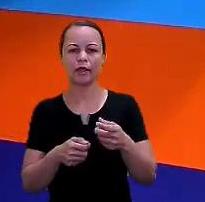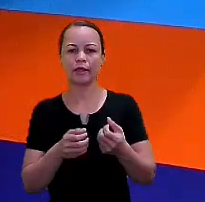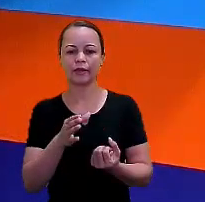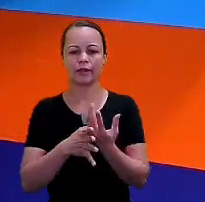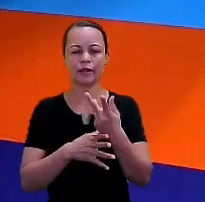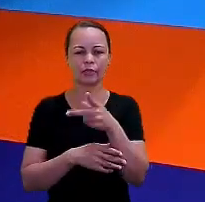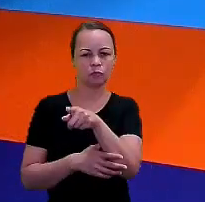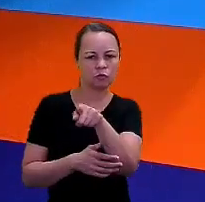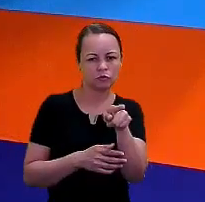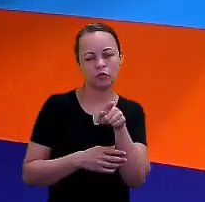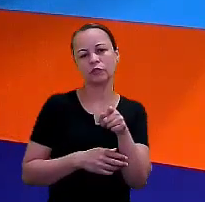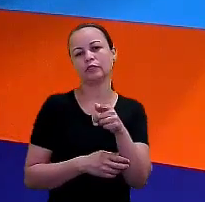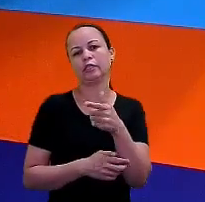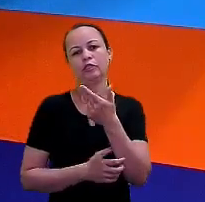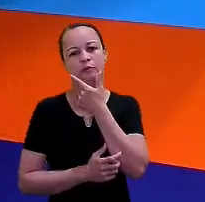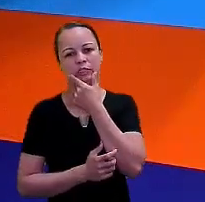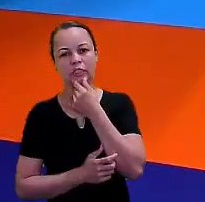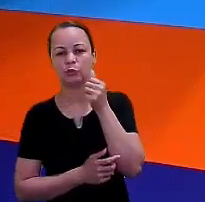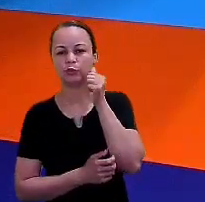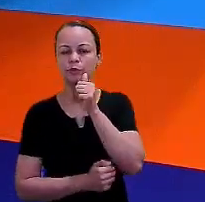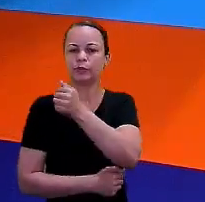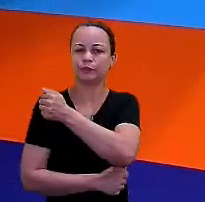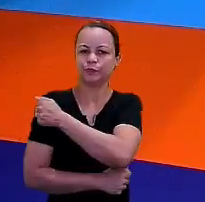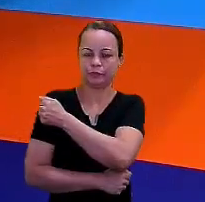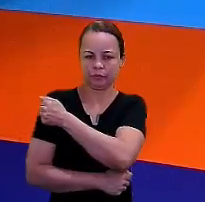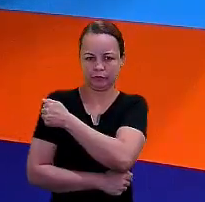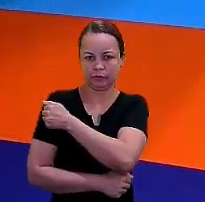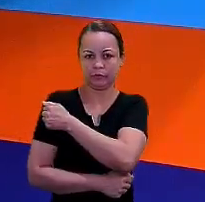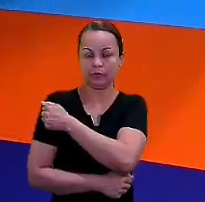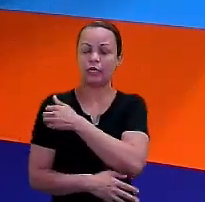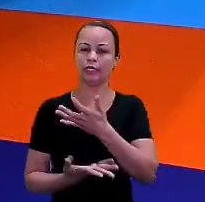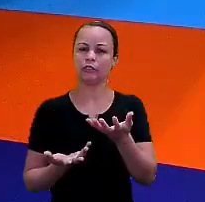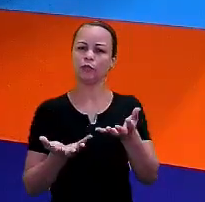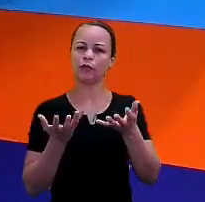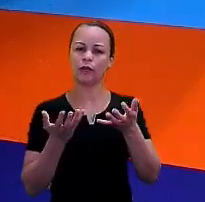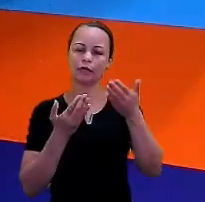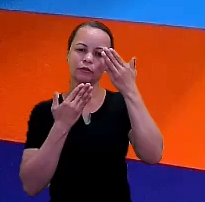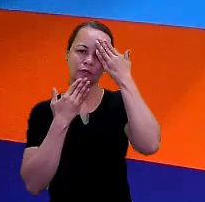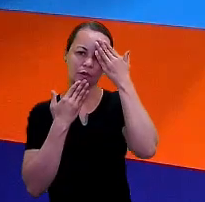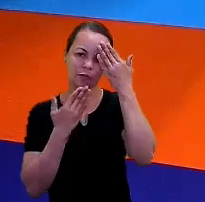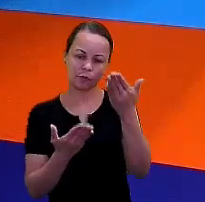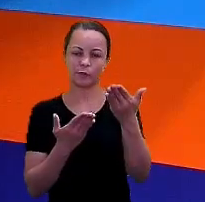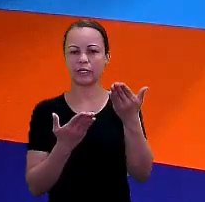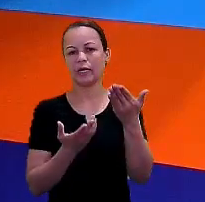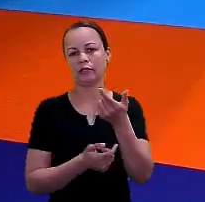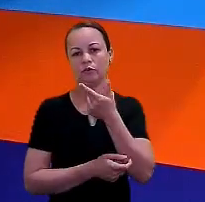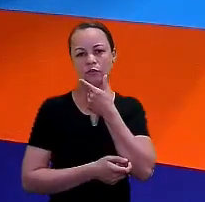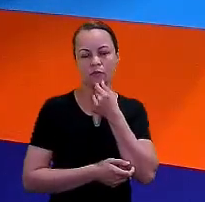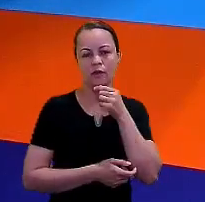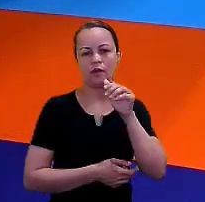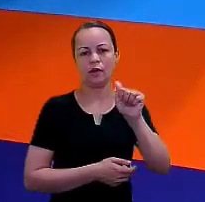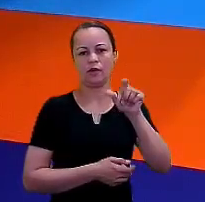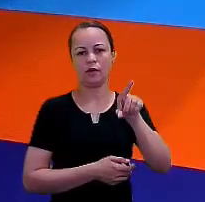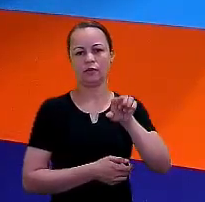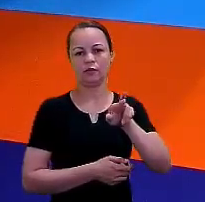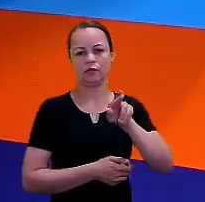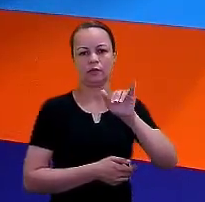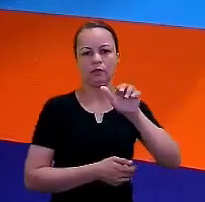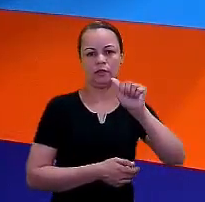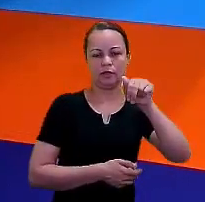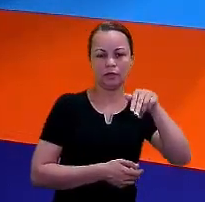você, aluna e aluno. E eu gostaria já de registrar aqui meu muito obrigado aí ao Adriano, pela colaboração